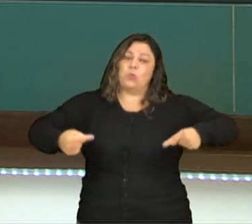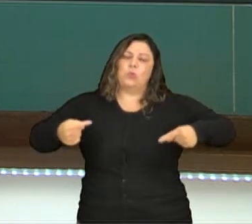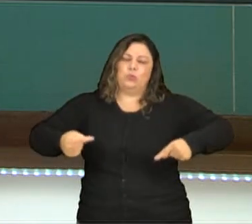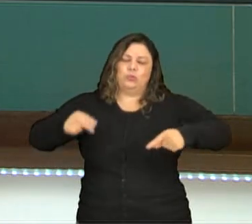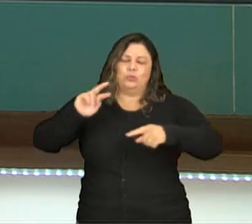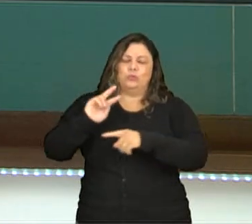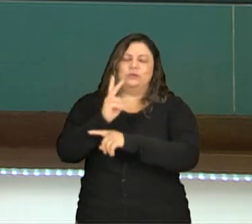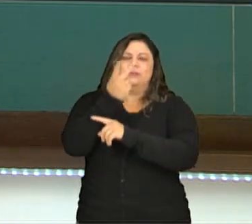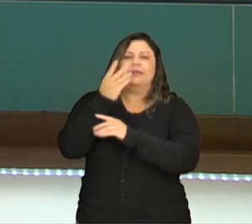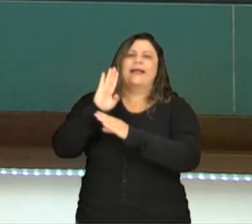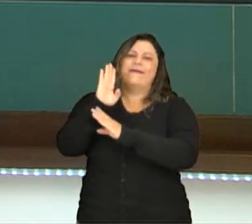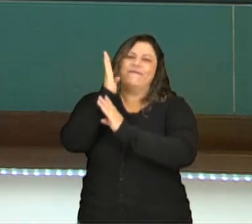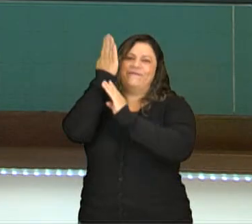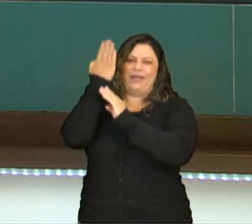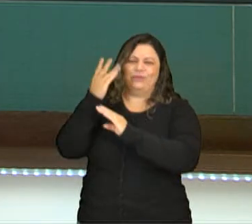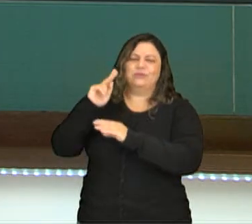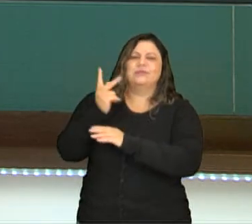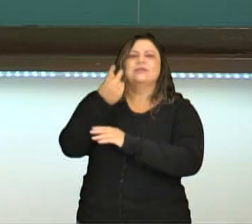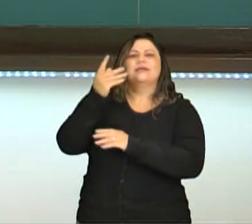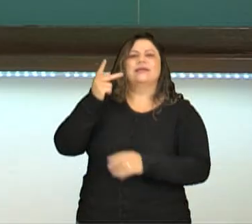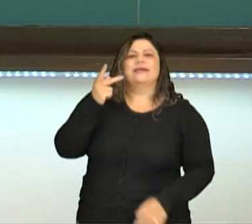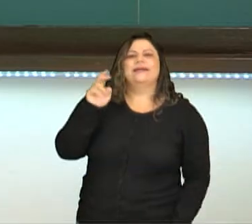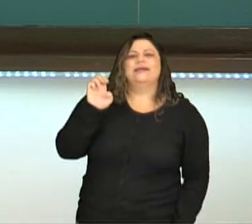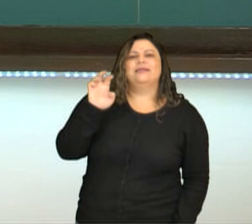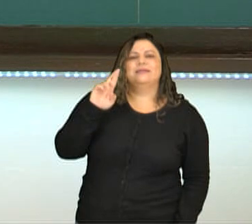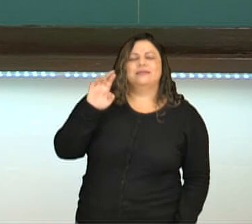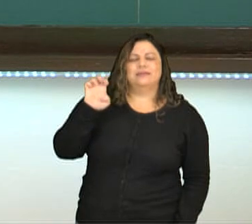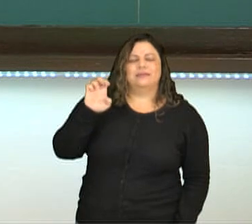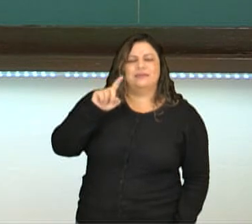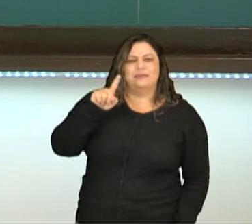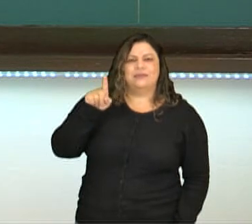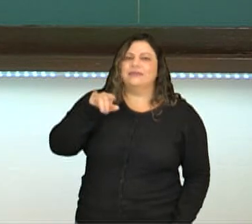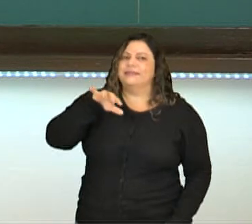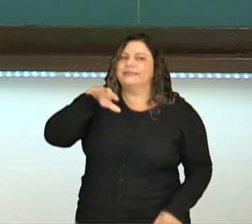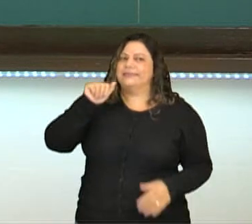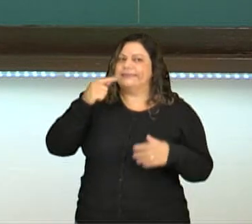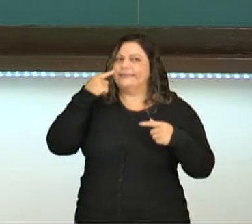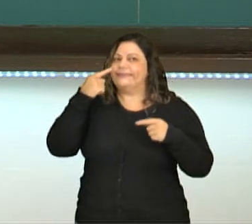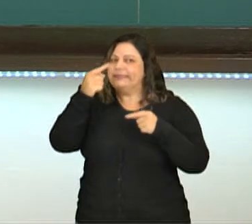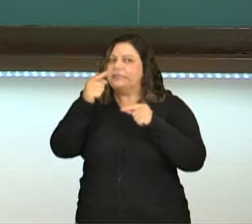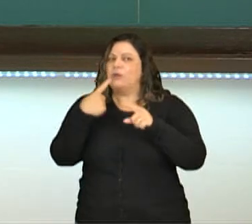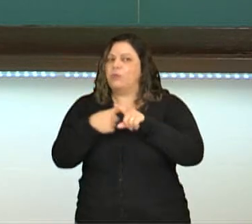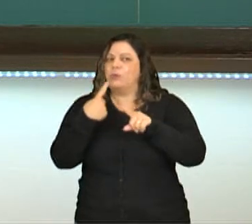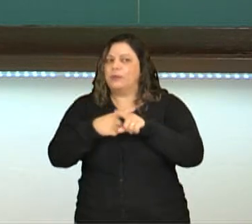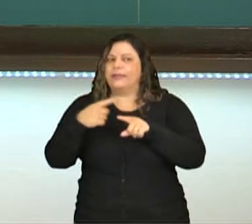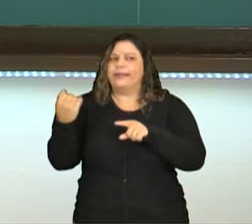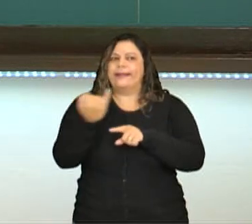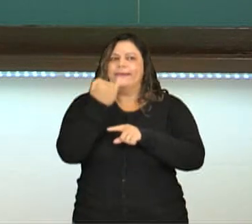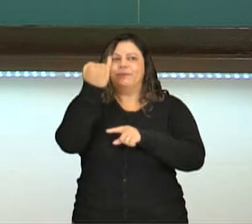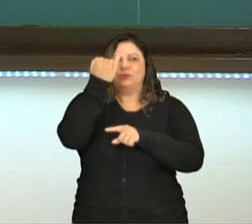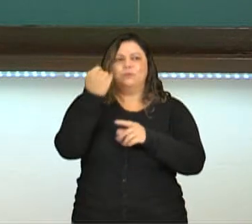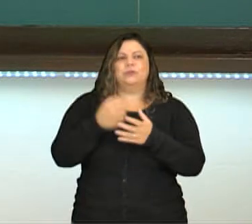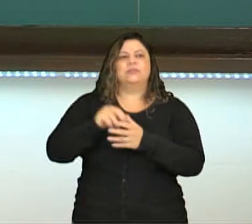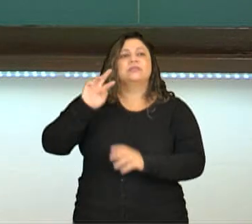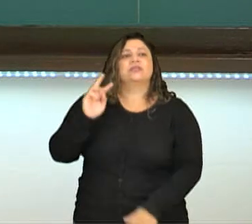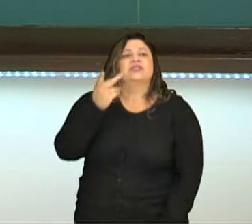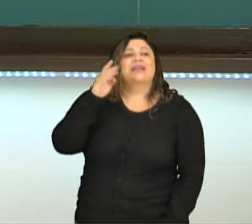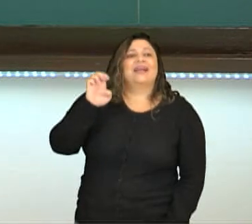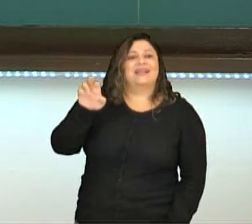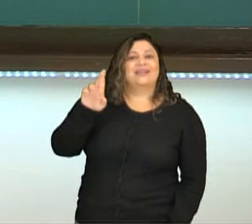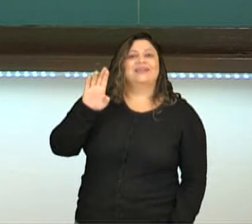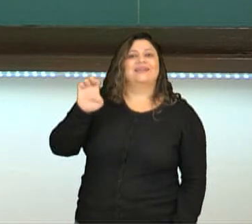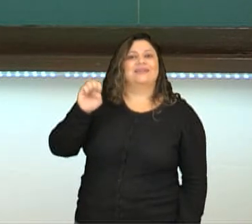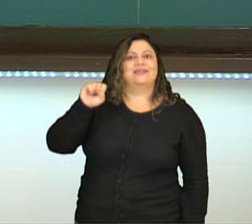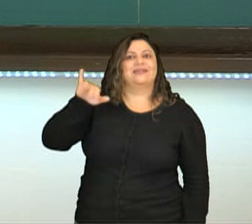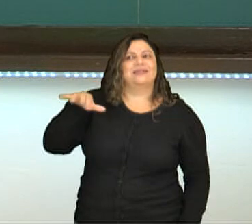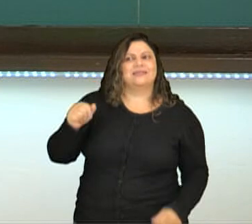é algo que vai ser muito importante nesse período. A heresia, então, como esse modelo